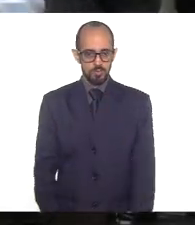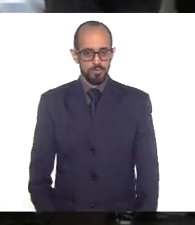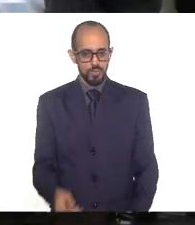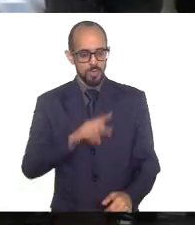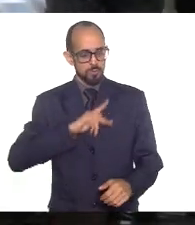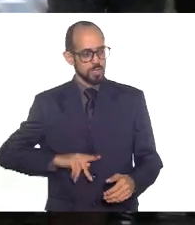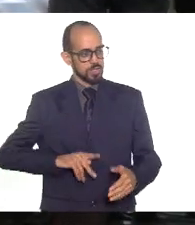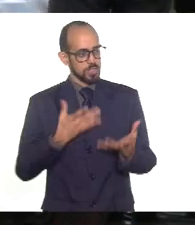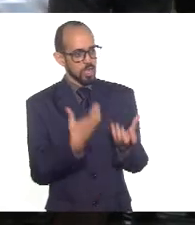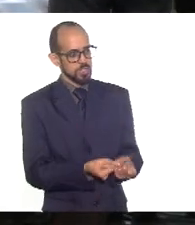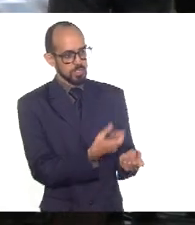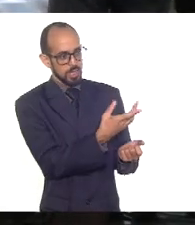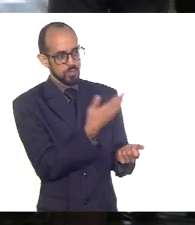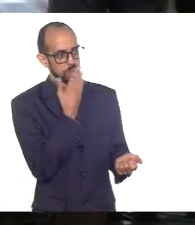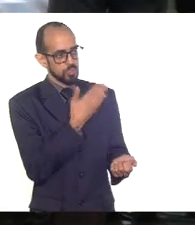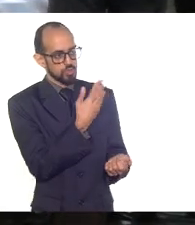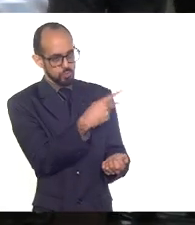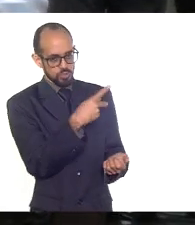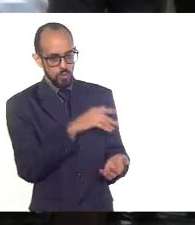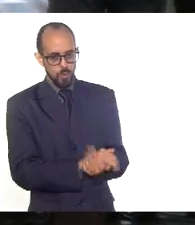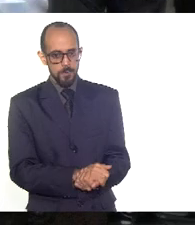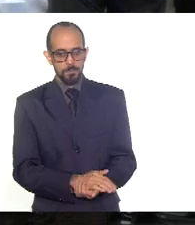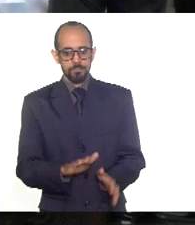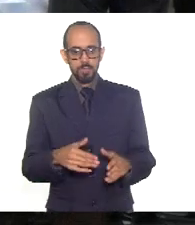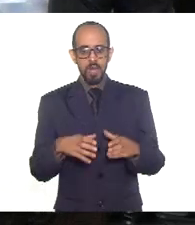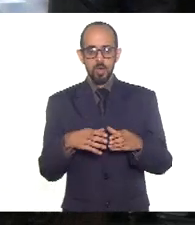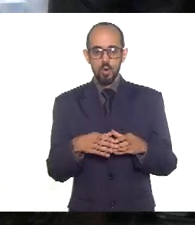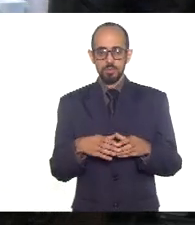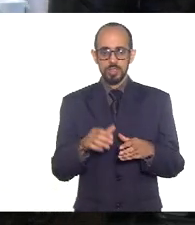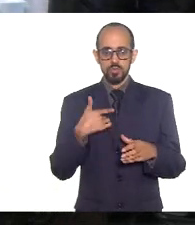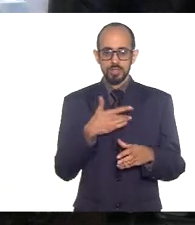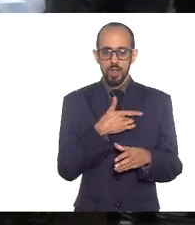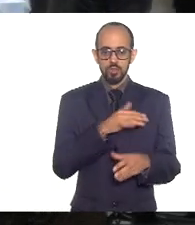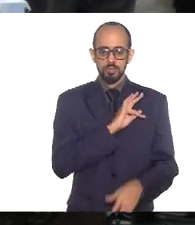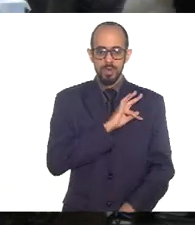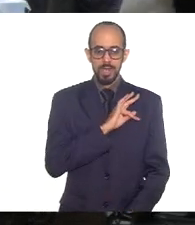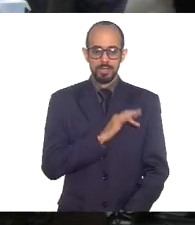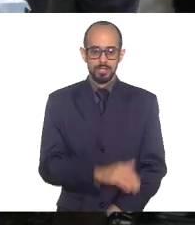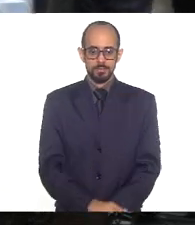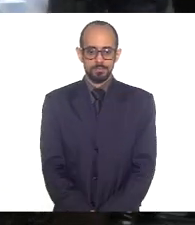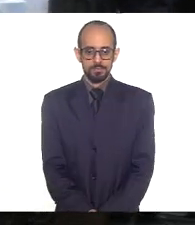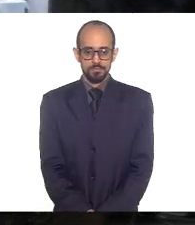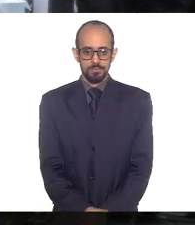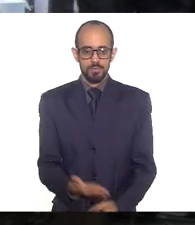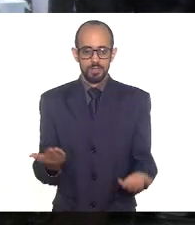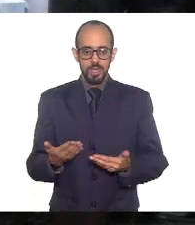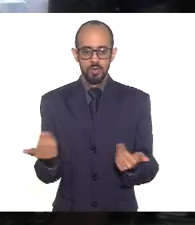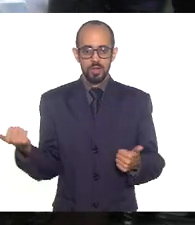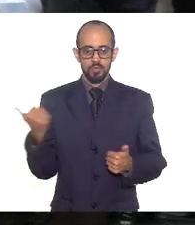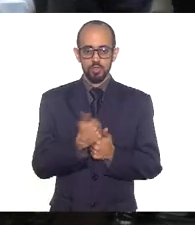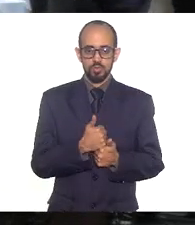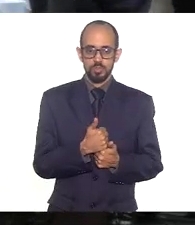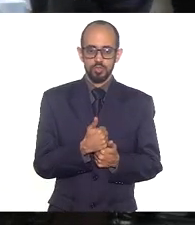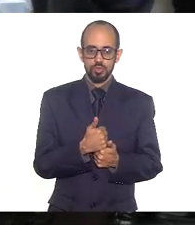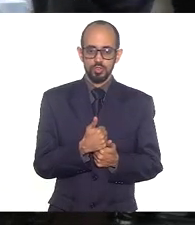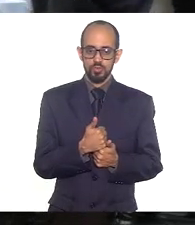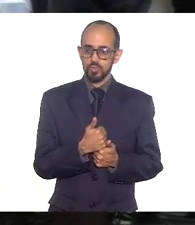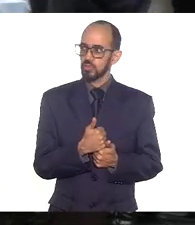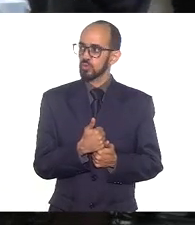presidência da FPF de vossa excelência pela comissão de saúde deputada Marta e agora ver o substitutivo